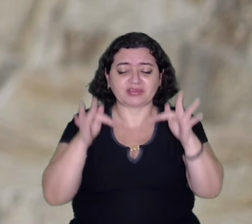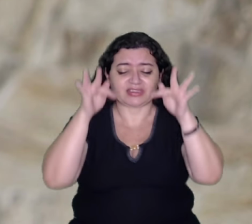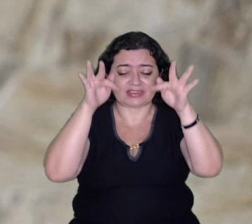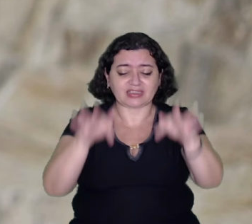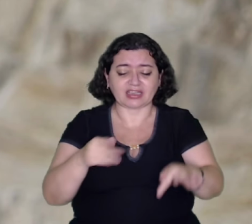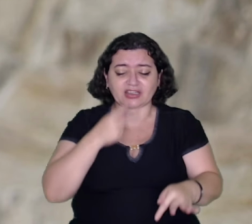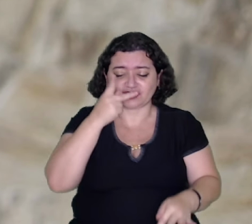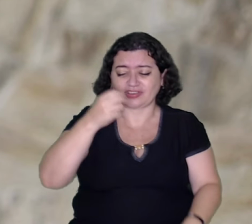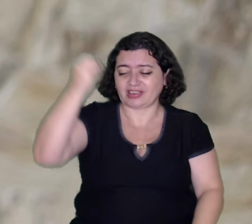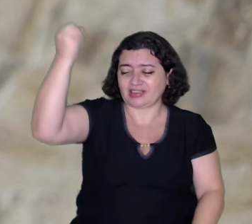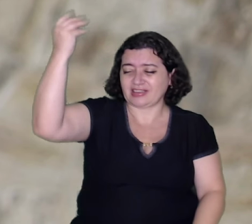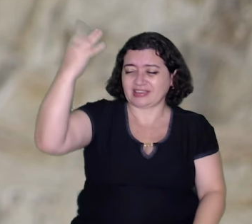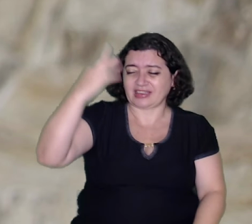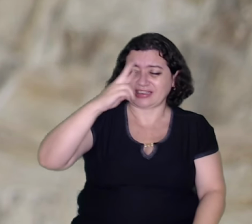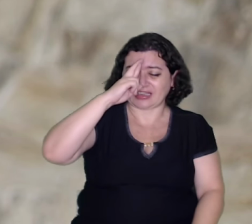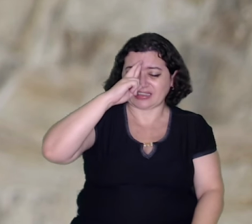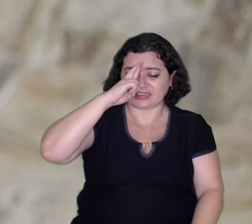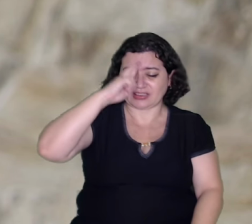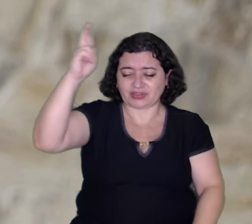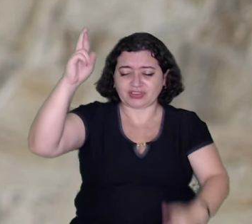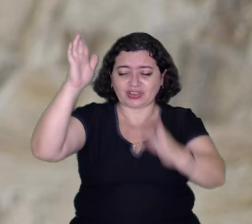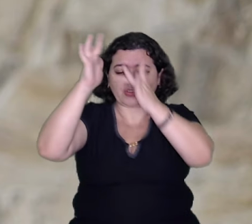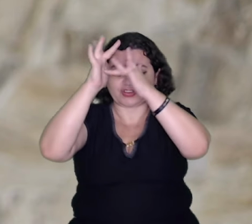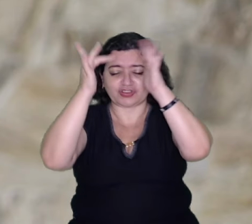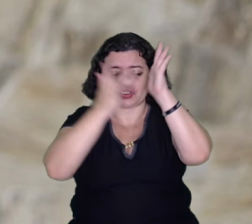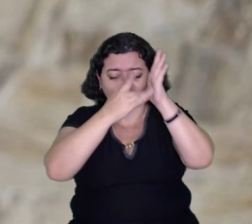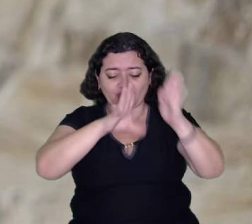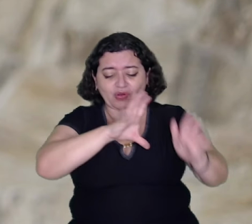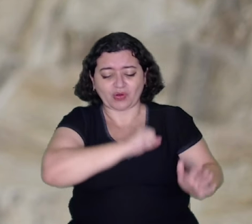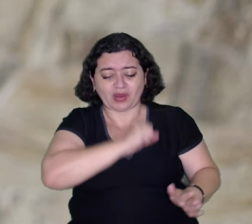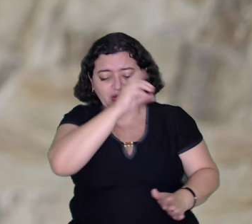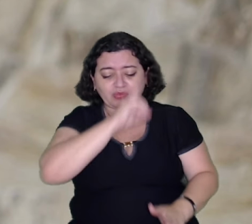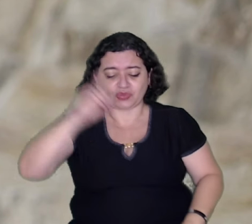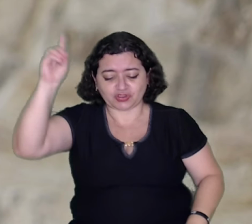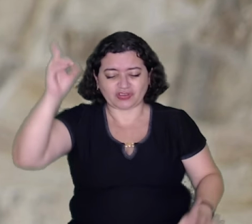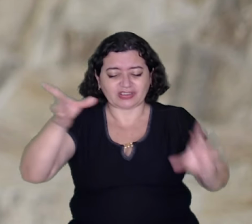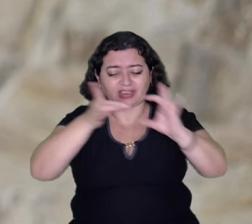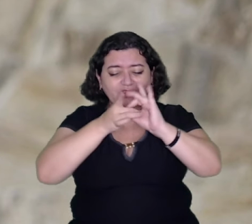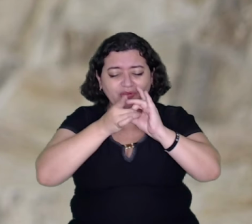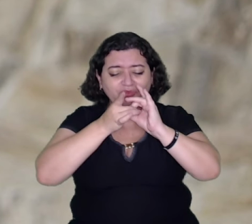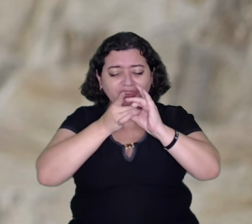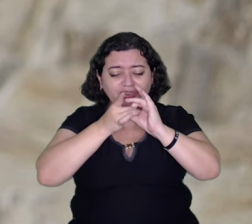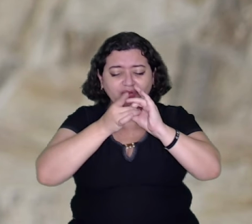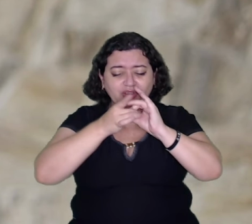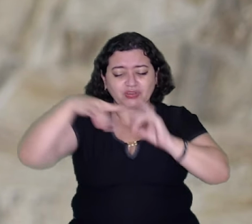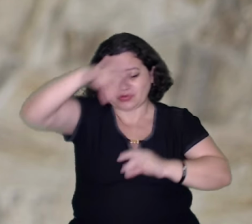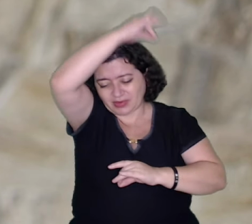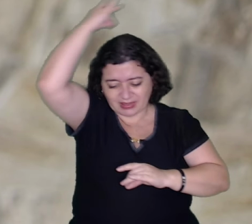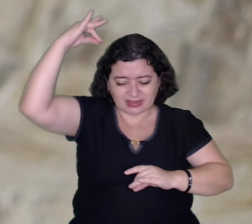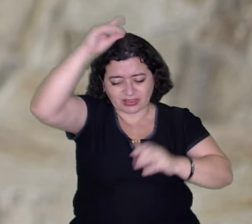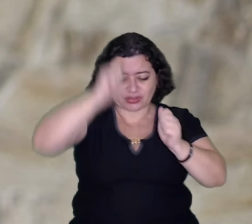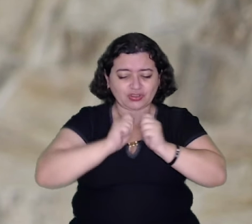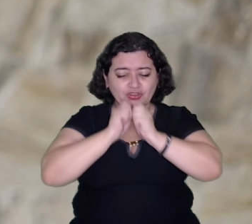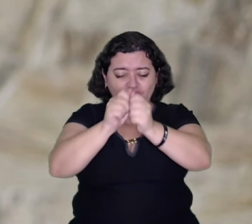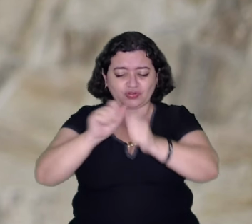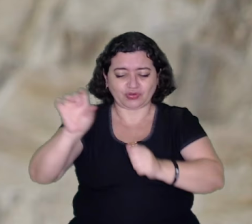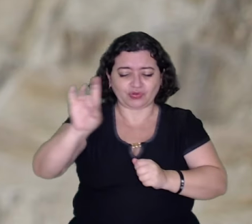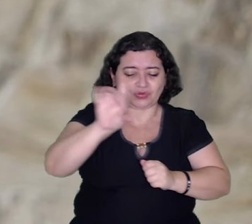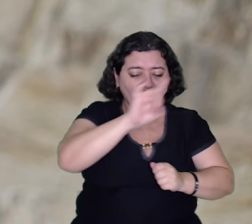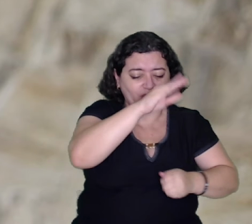dizendo que a graça maravilhosa do Senhor Jesus, o amor de Deus e a comunhão do Espírito Santo seja com